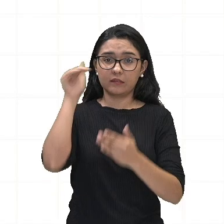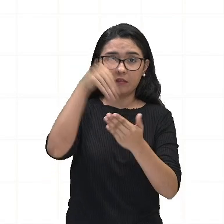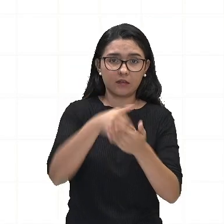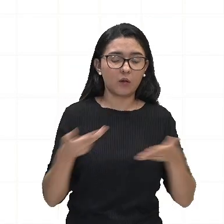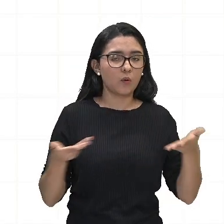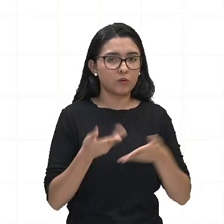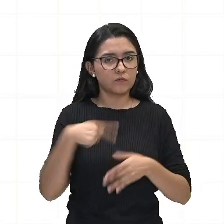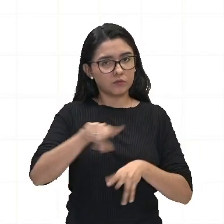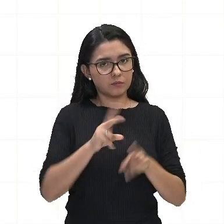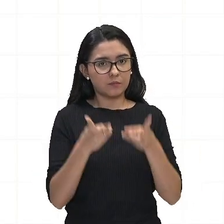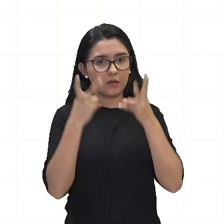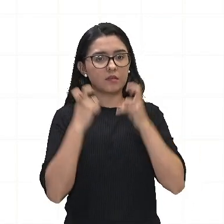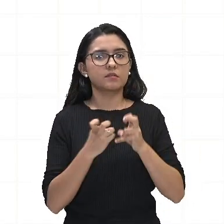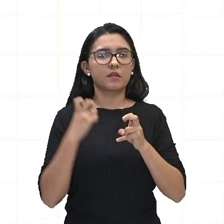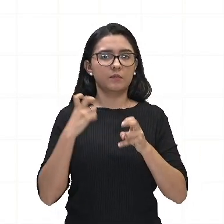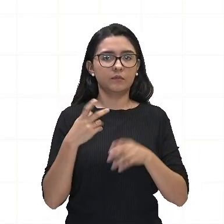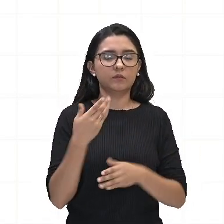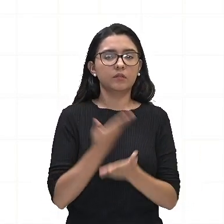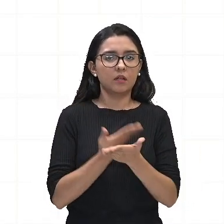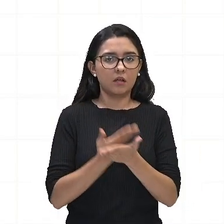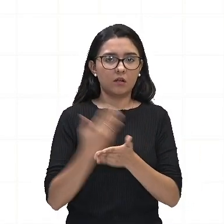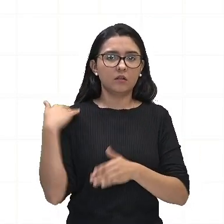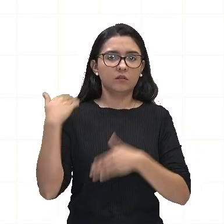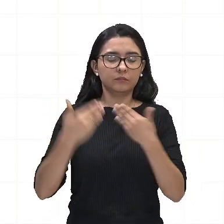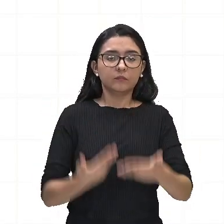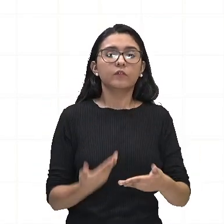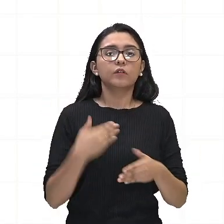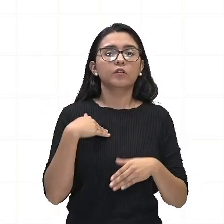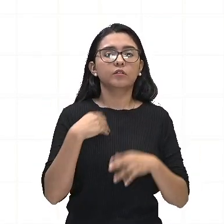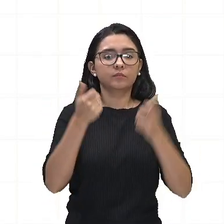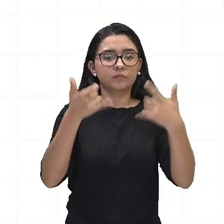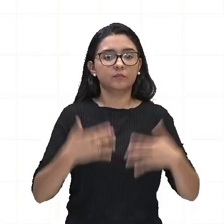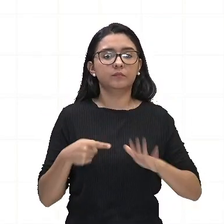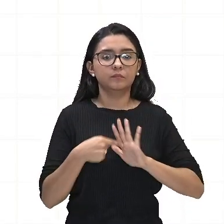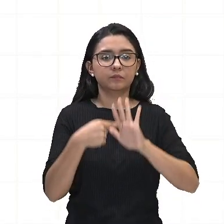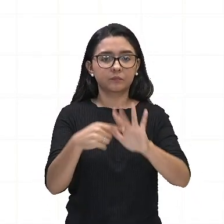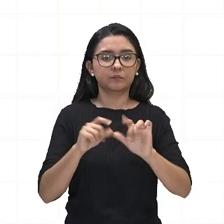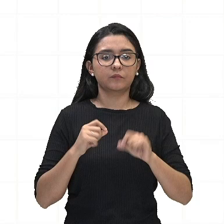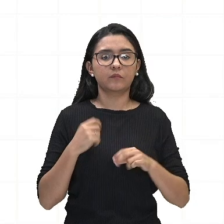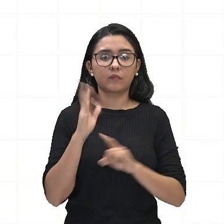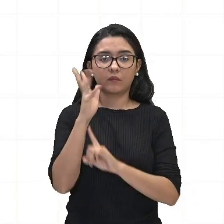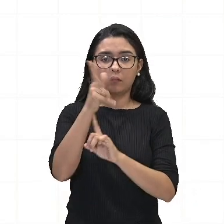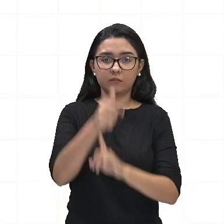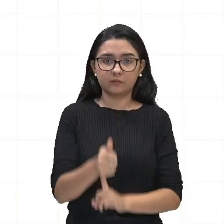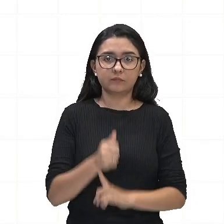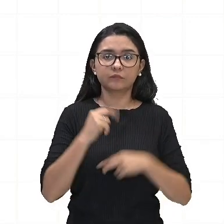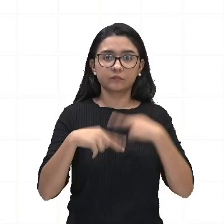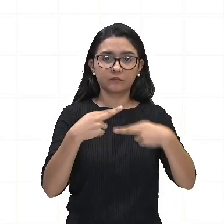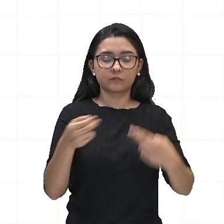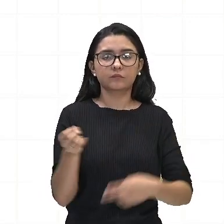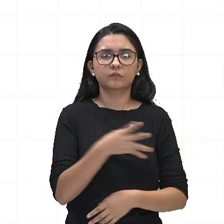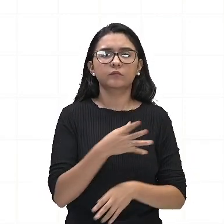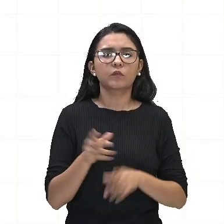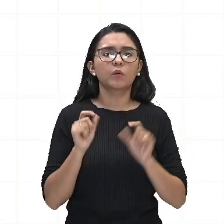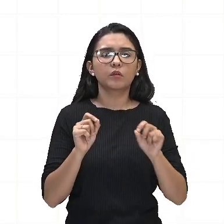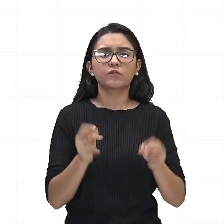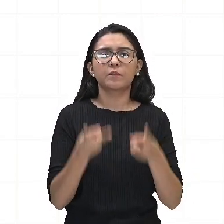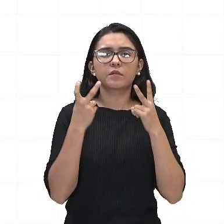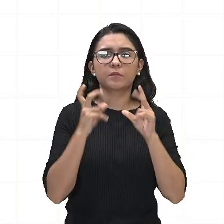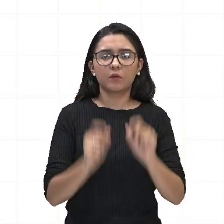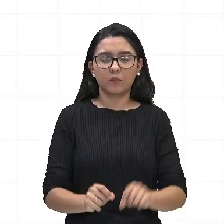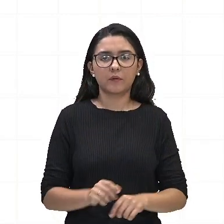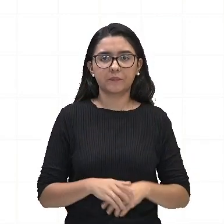Vocês observem aí no decorrer da nossa aula. Arte renascentista, o que nós vamos observar também? Mudanças